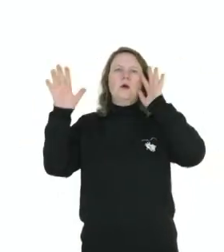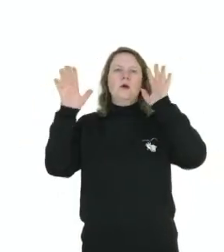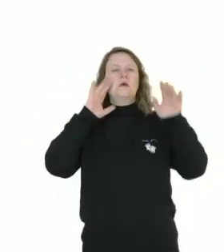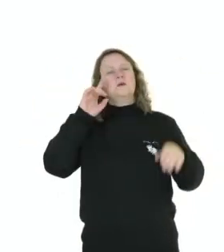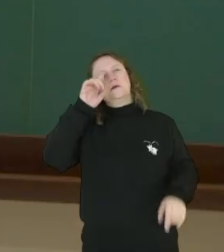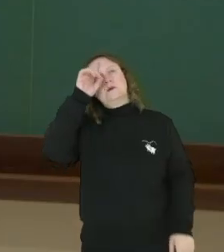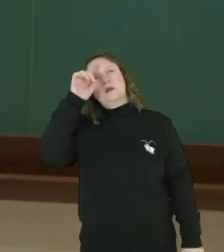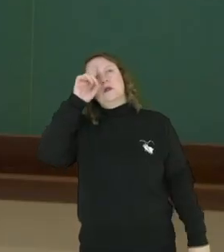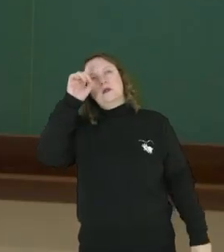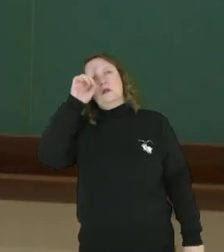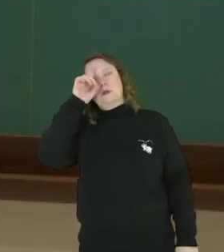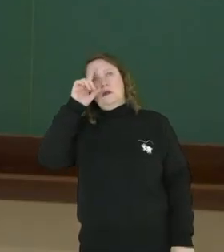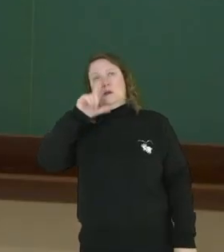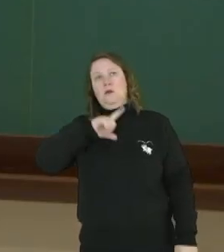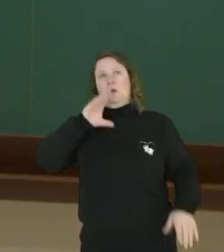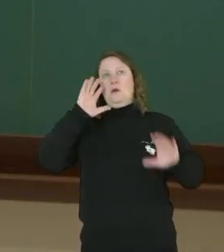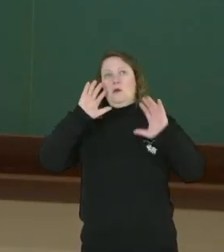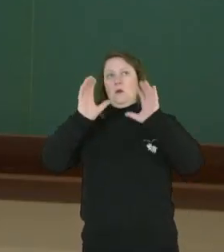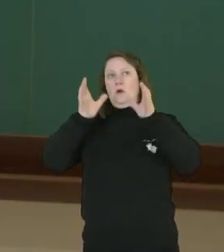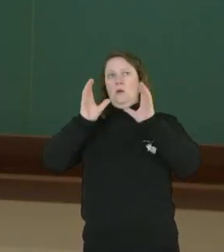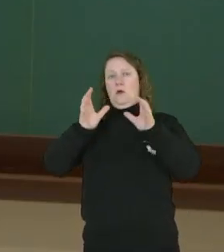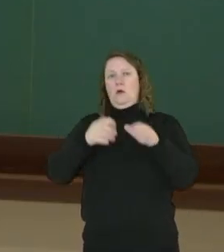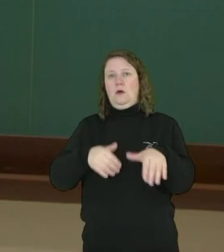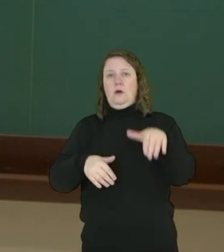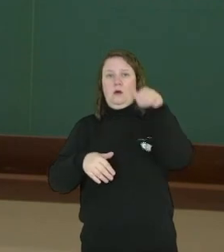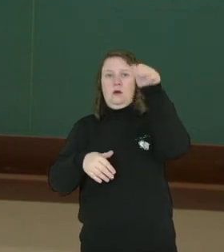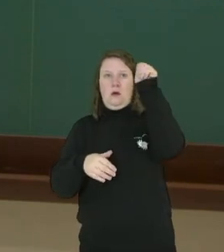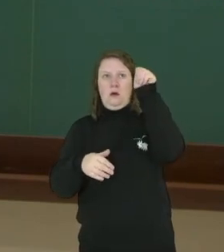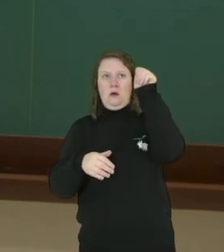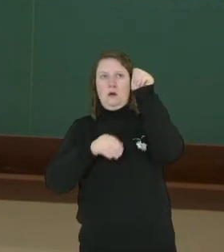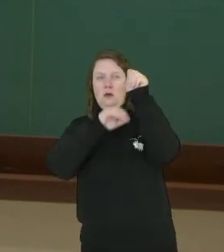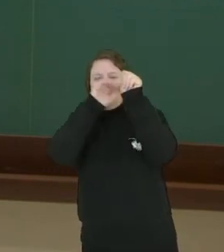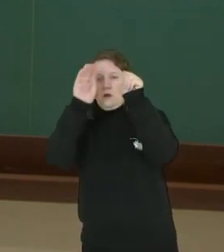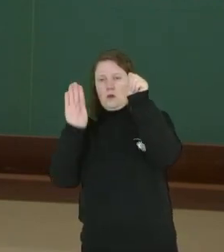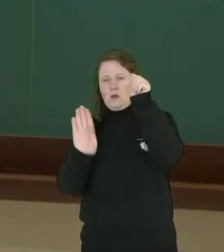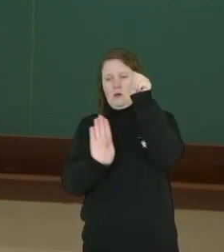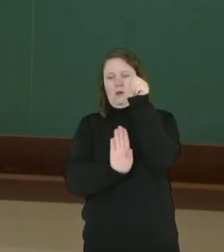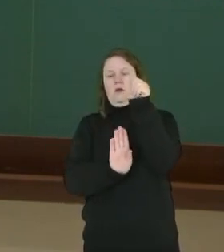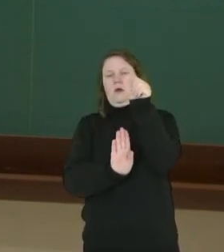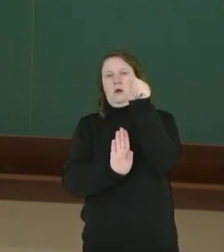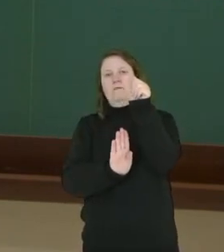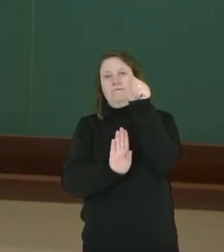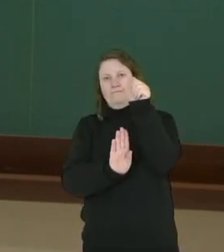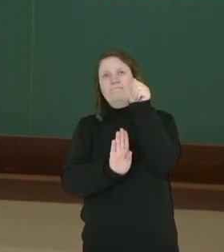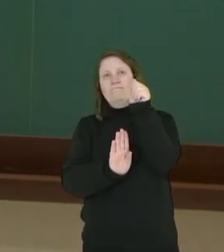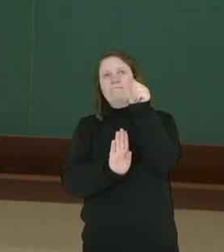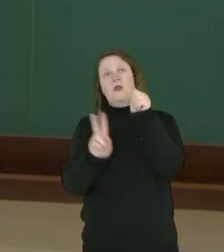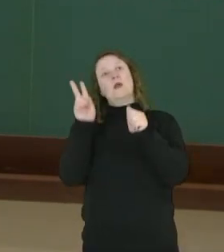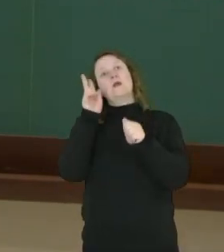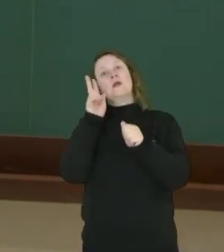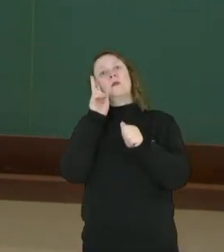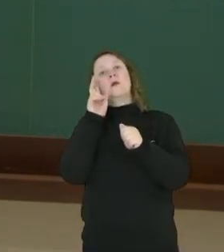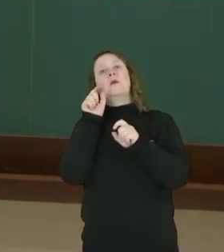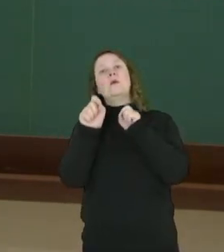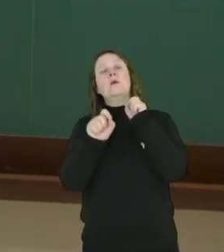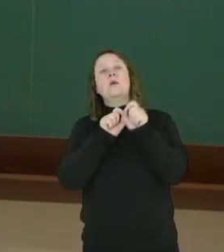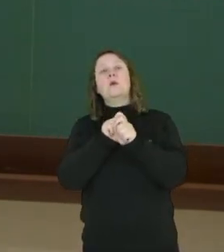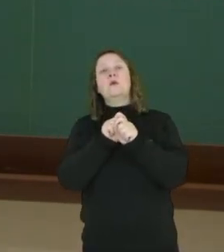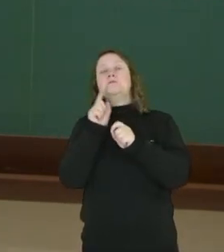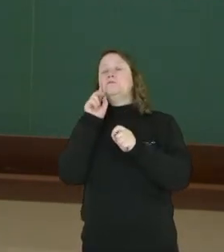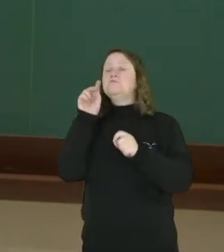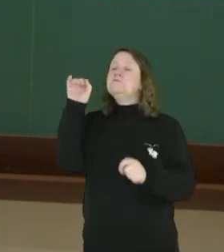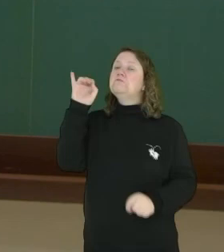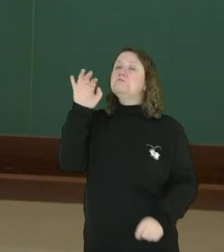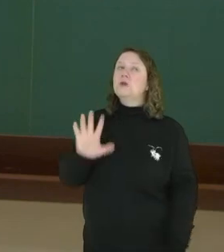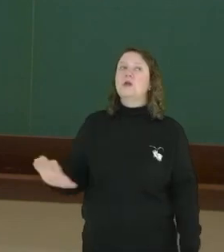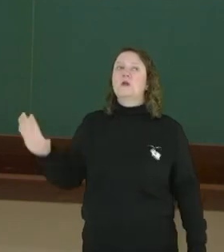aqui uma bola que está numa posição A e ela vai para uma posição B, mais abaixo, certo? Lembrando que em relação a essa imagem aqui, você tem o nível